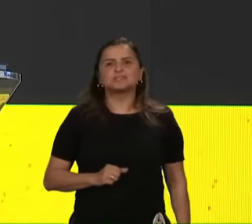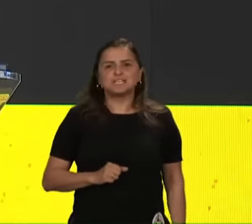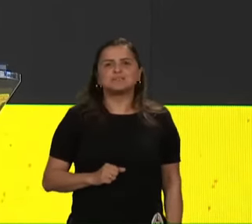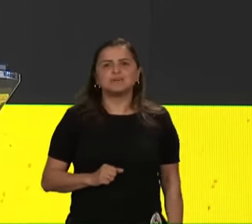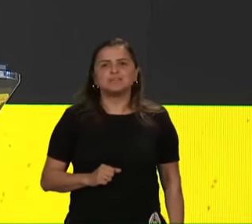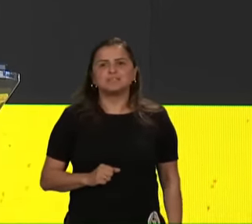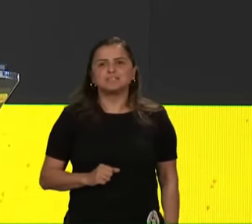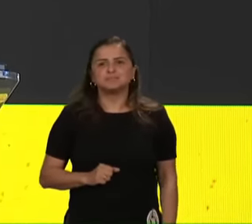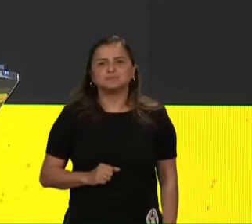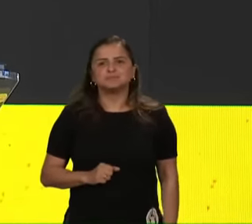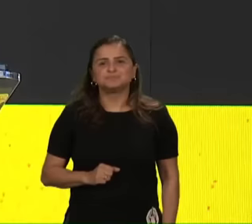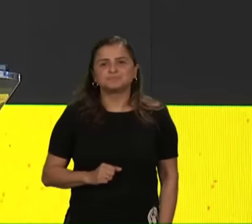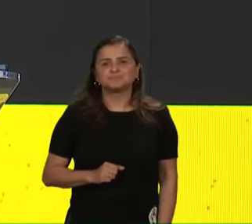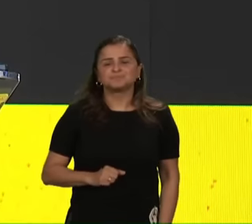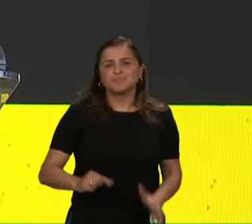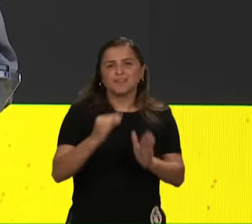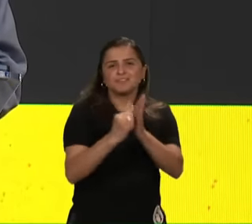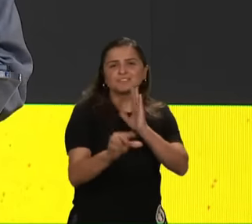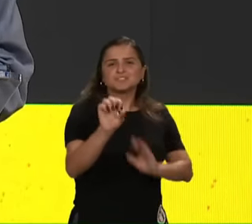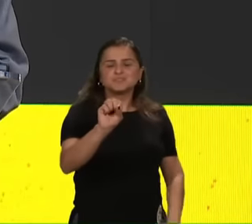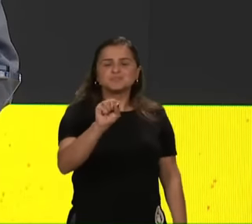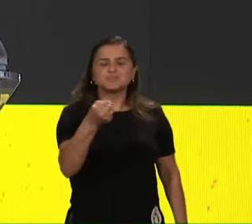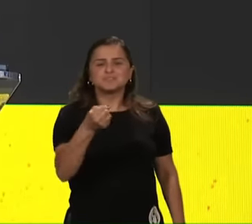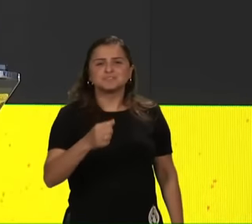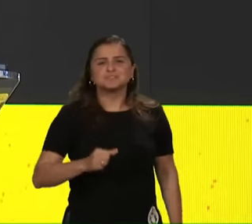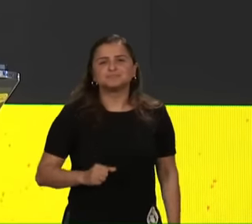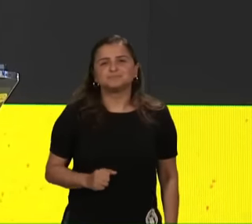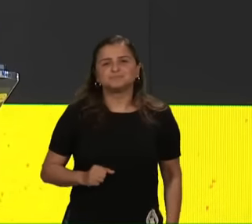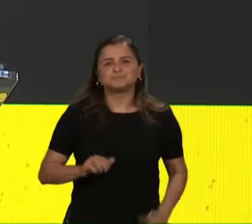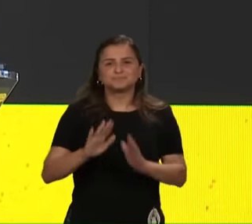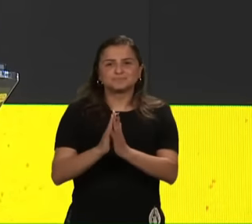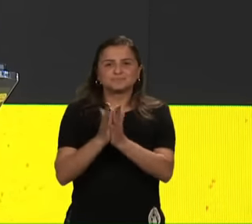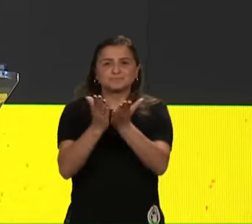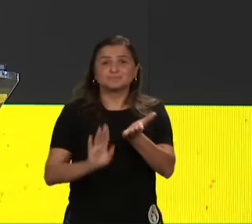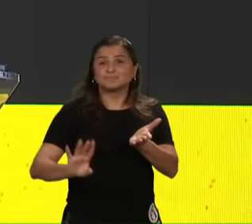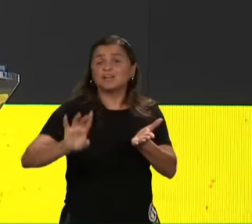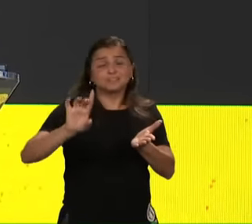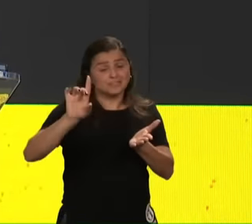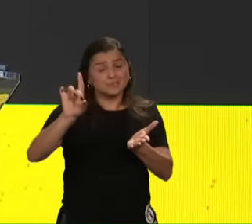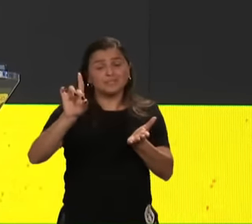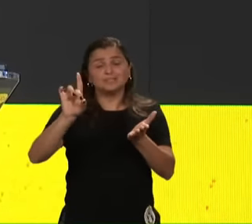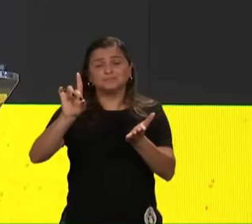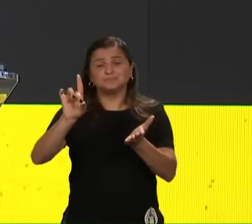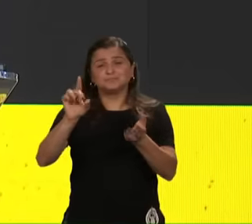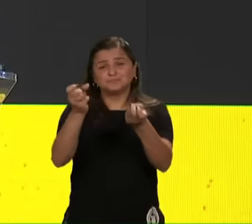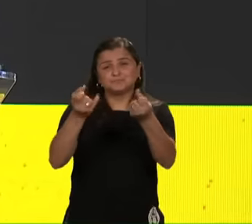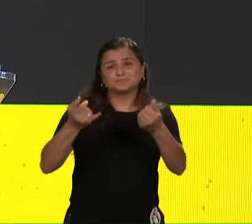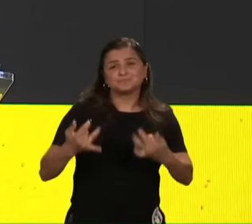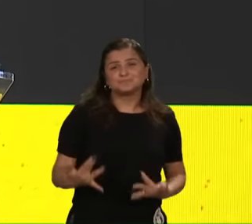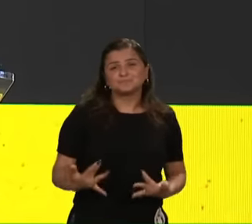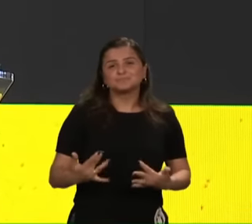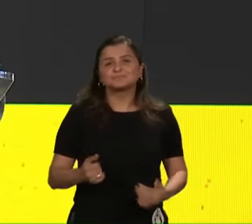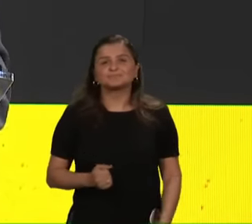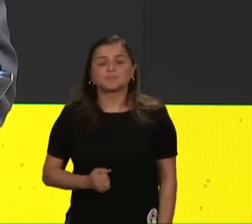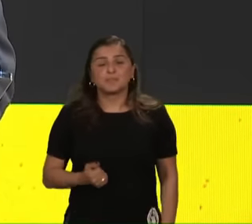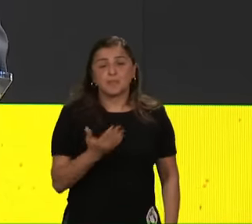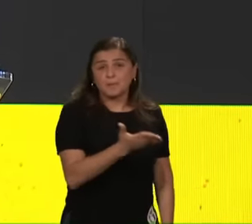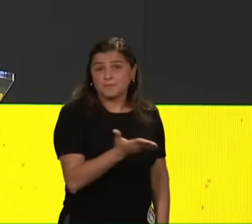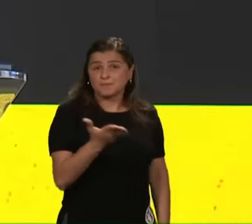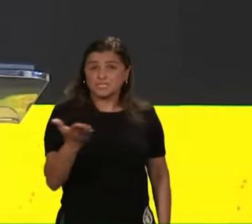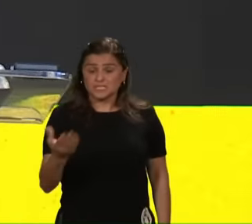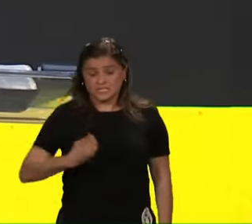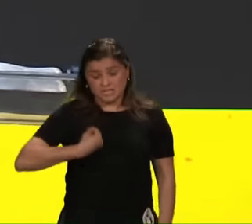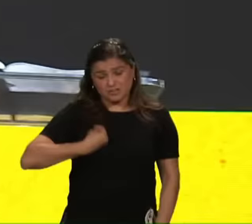o versículo número 8, a palavra diz: portanto, os que estão na